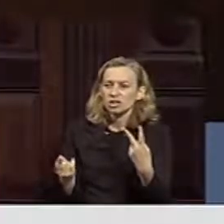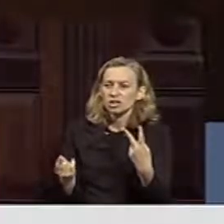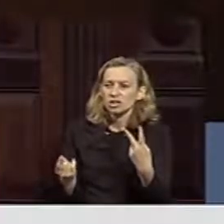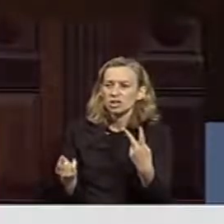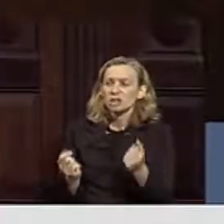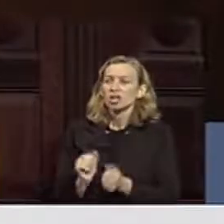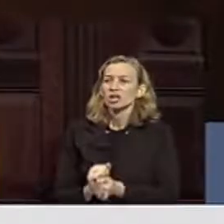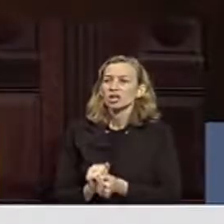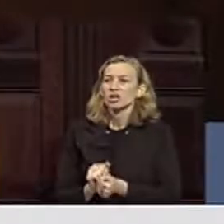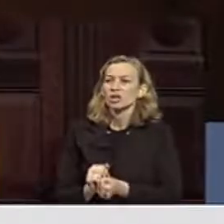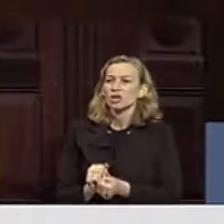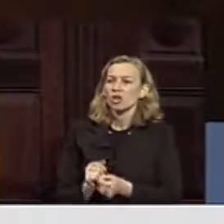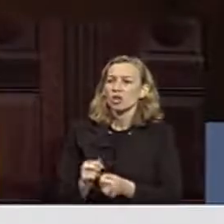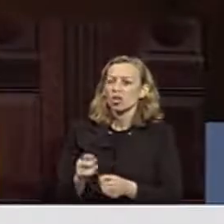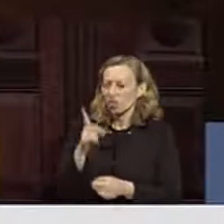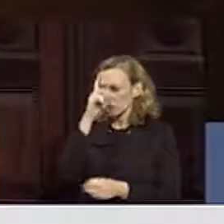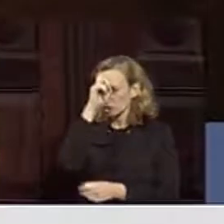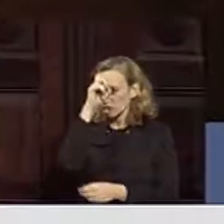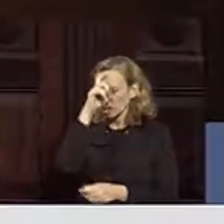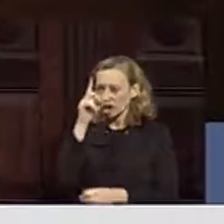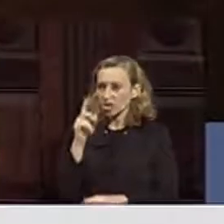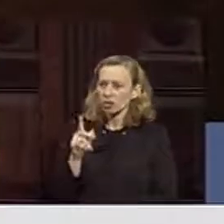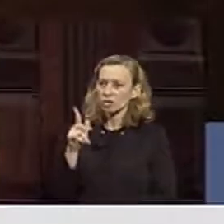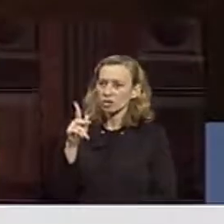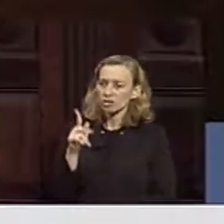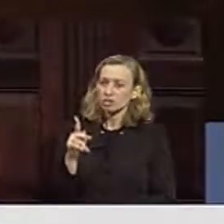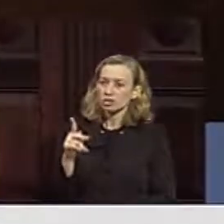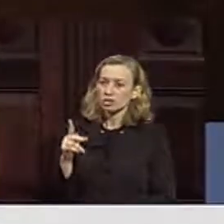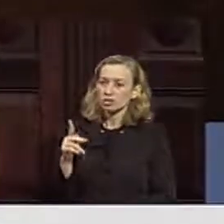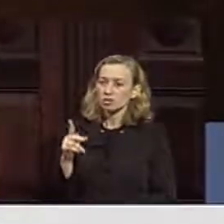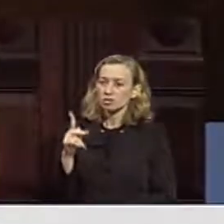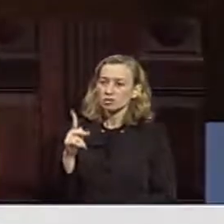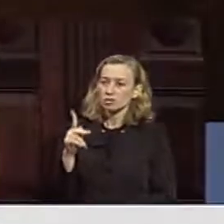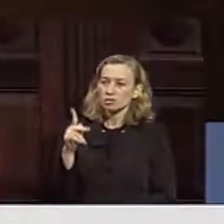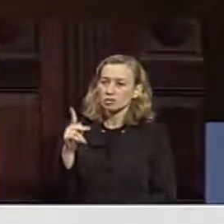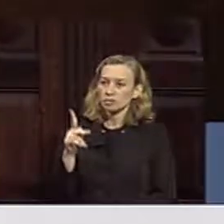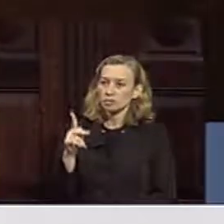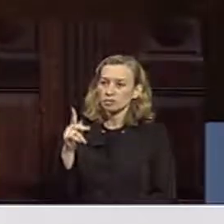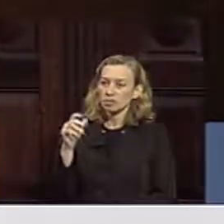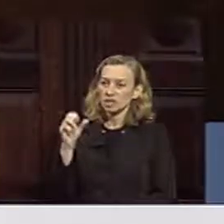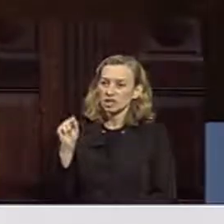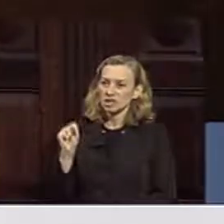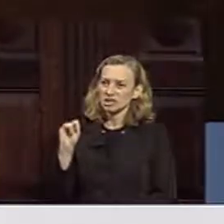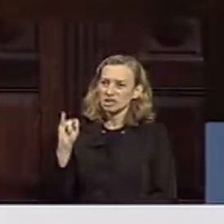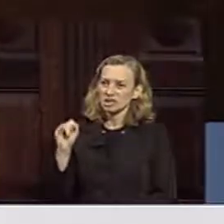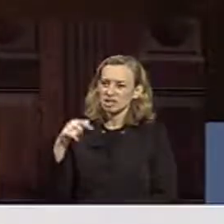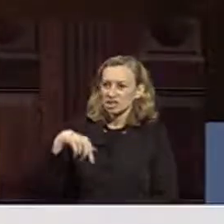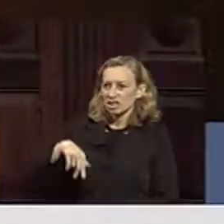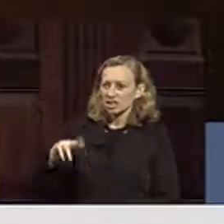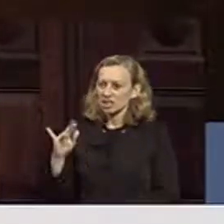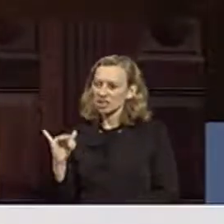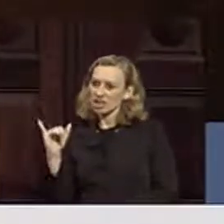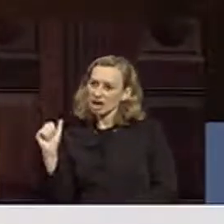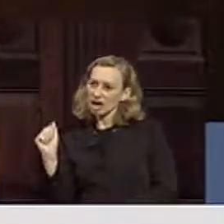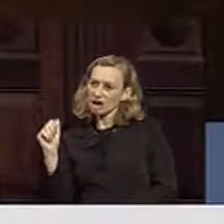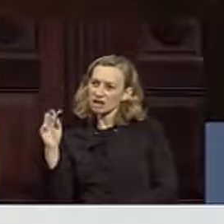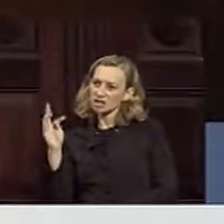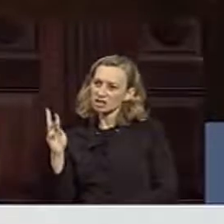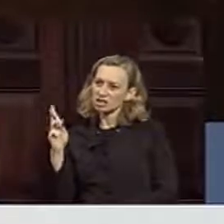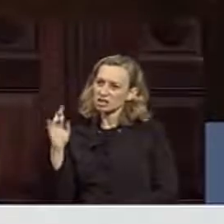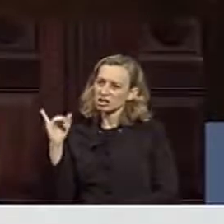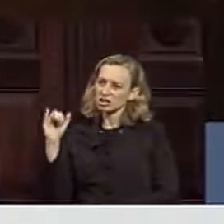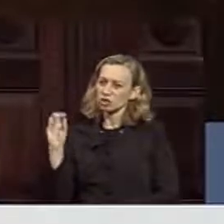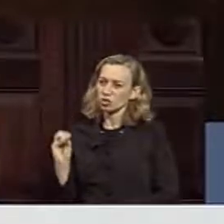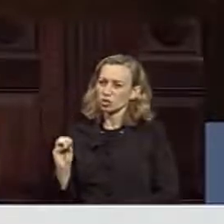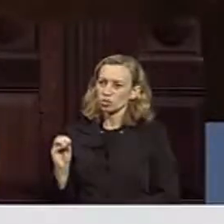de Jurujuba, que conta com 120 pacientes, e o Hospital Psiquiátrico Alfredo Neves, que hoje